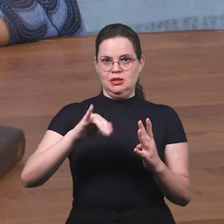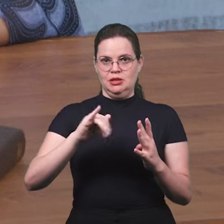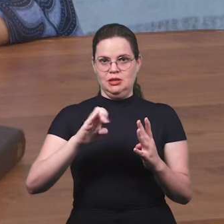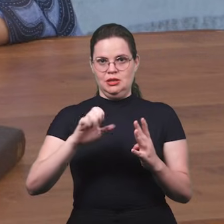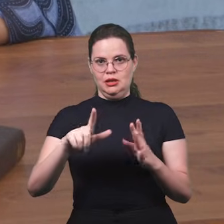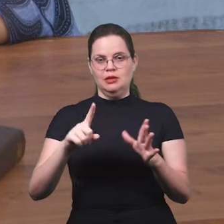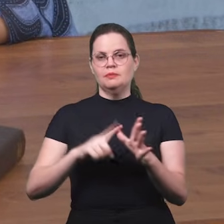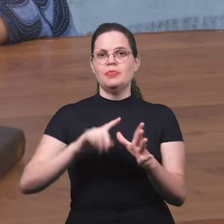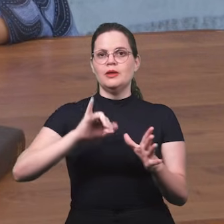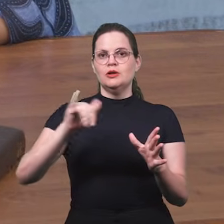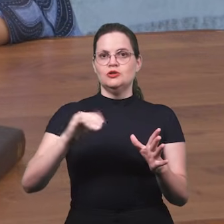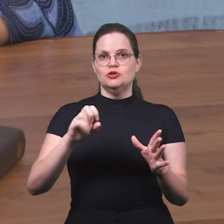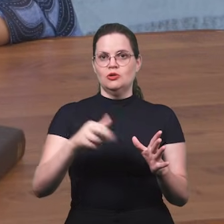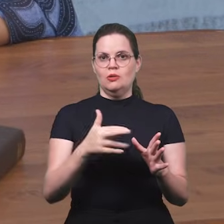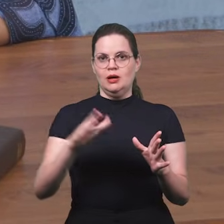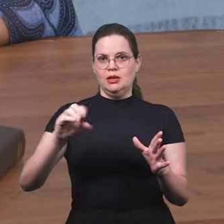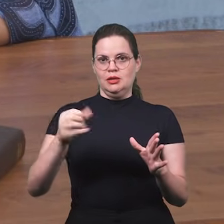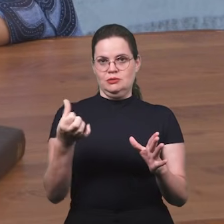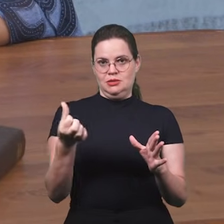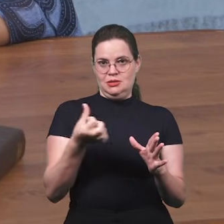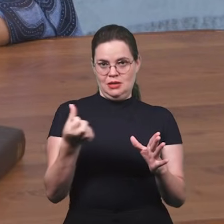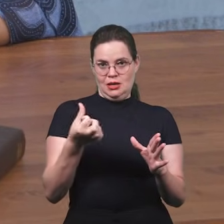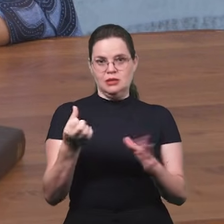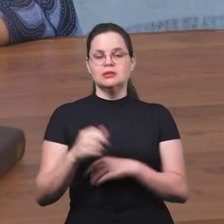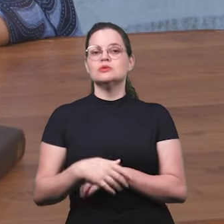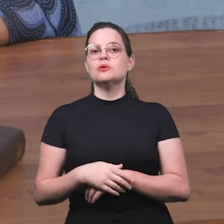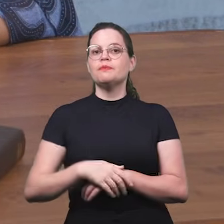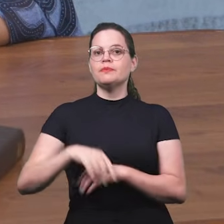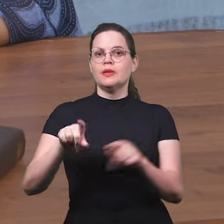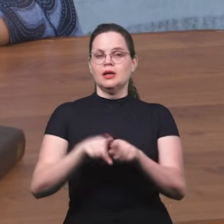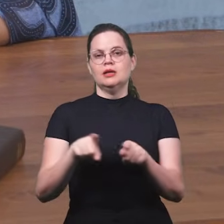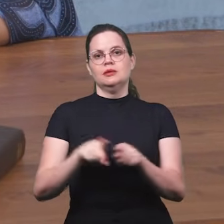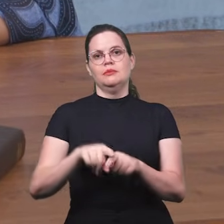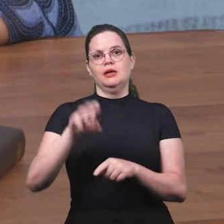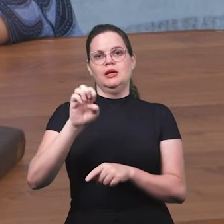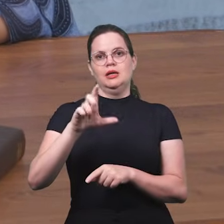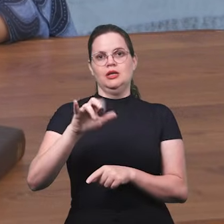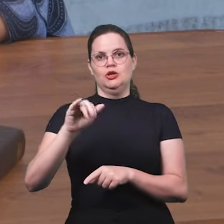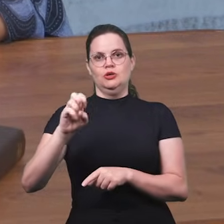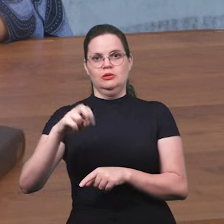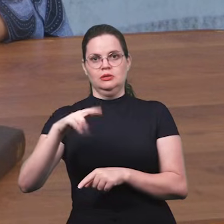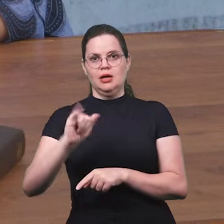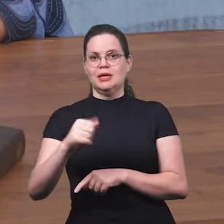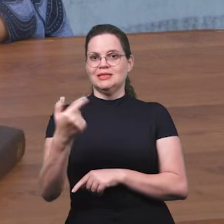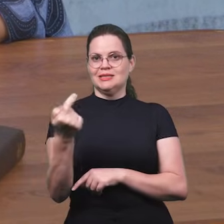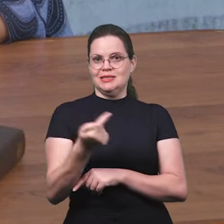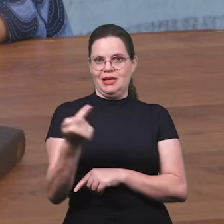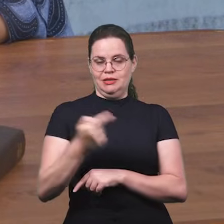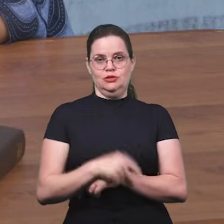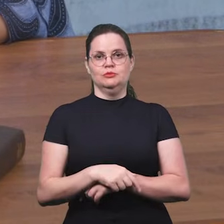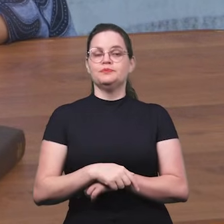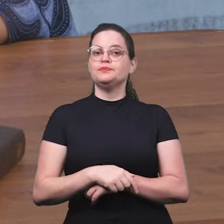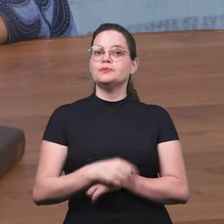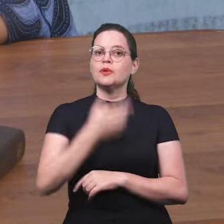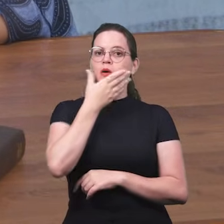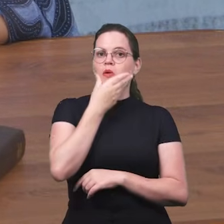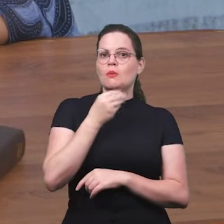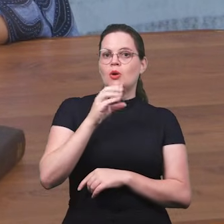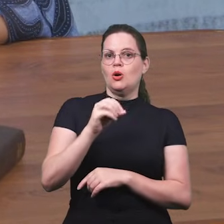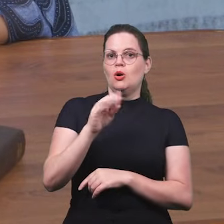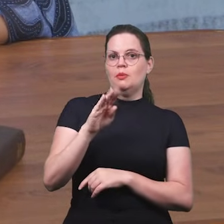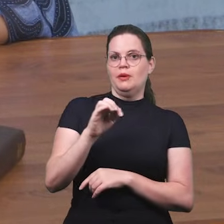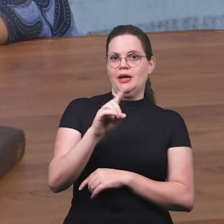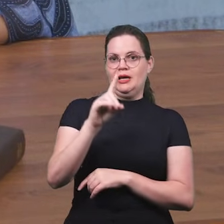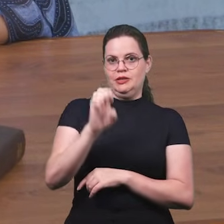quinto, Joanão, o sexto, Elionai, o sétimo. E os filhos de Obed-edom foram